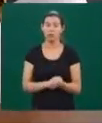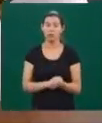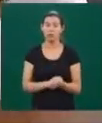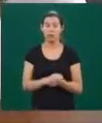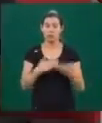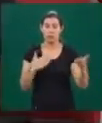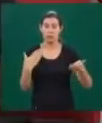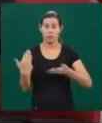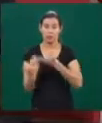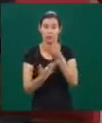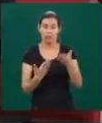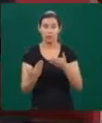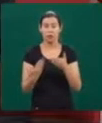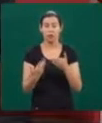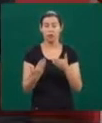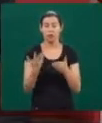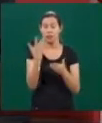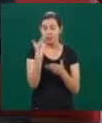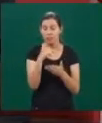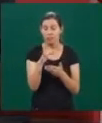para o tratamento. A criança